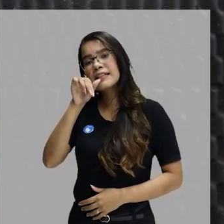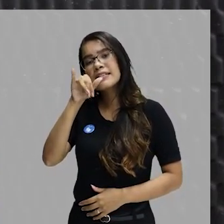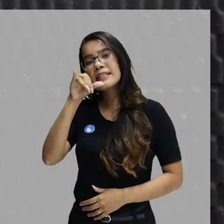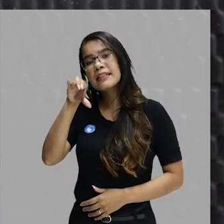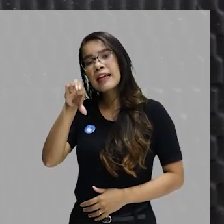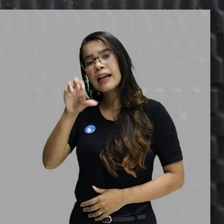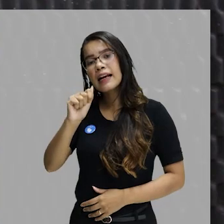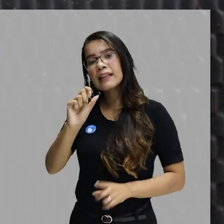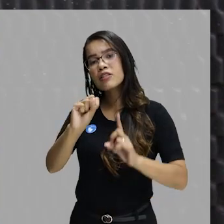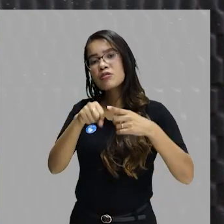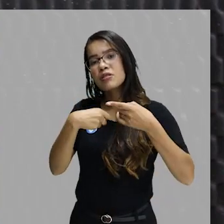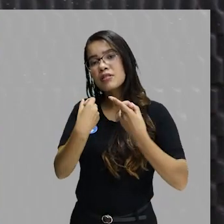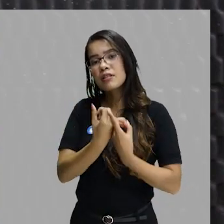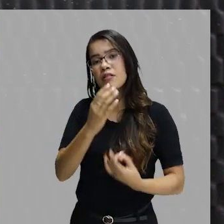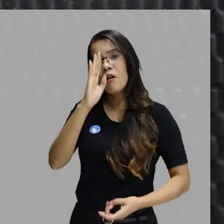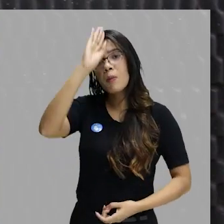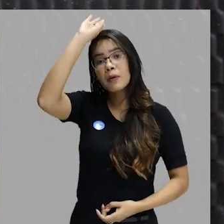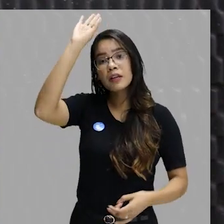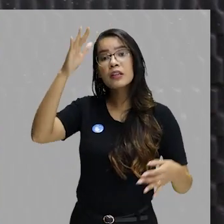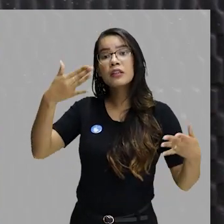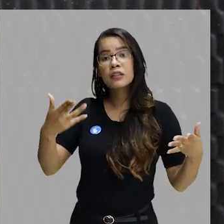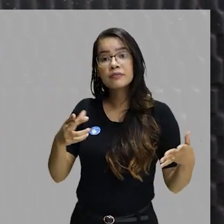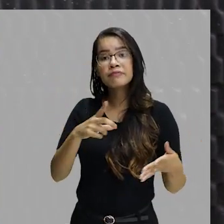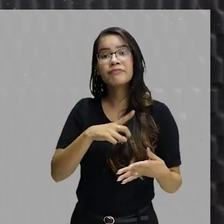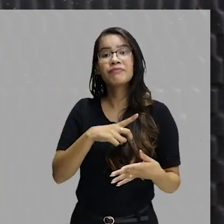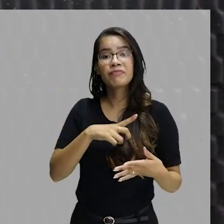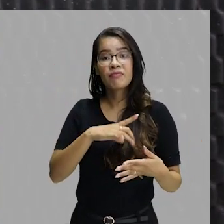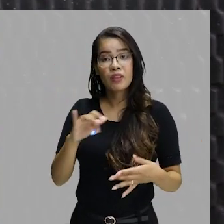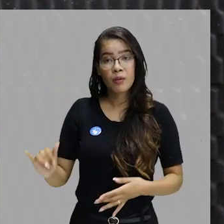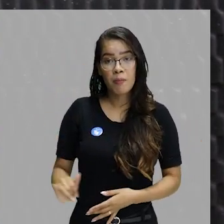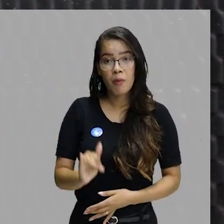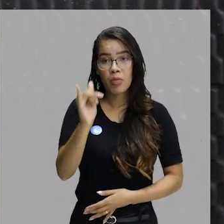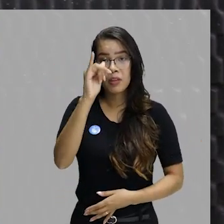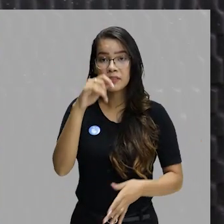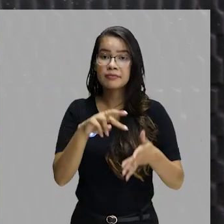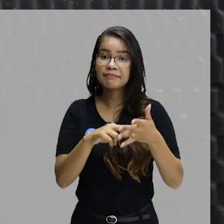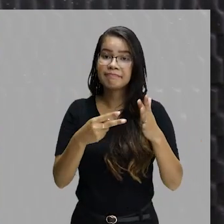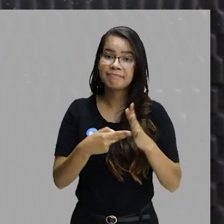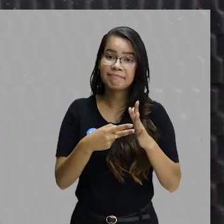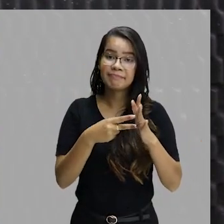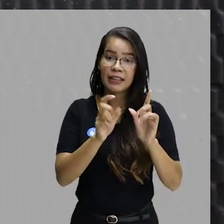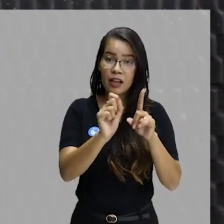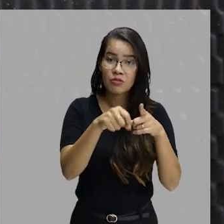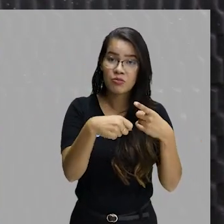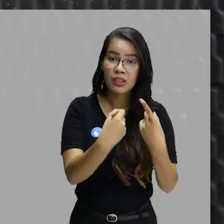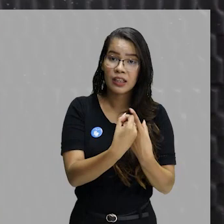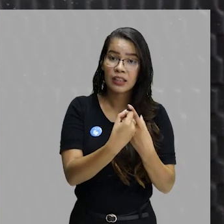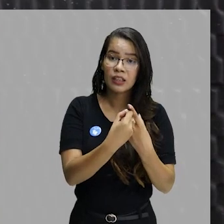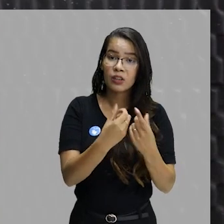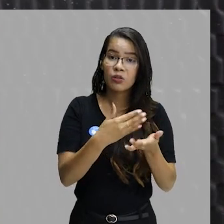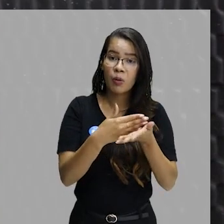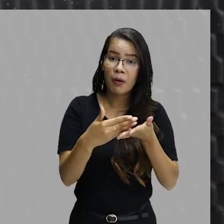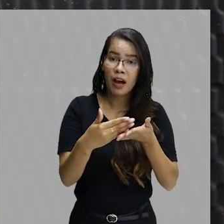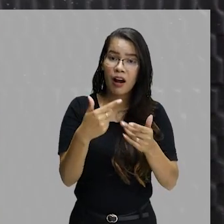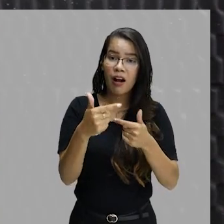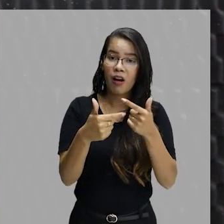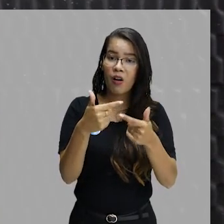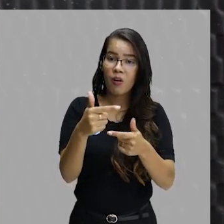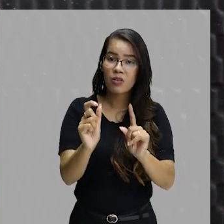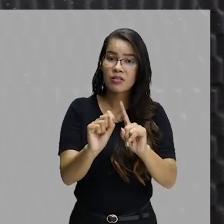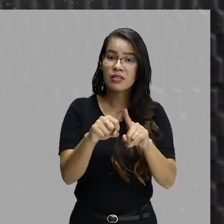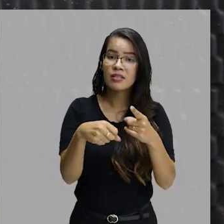tendo importâncias significativas dentro dessa sociedade. E a partir dessas lutas sociais e